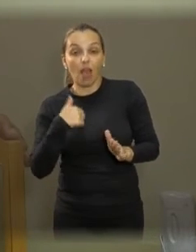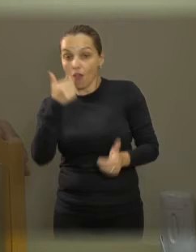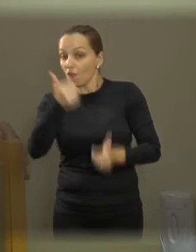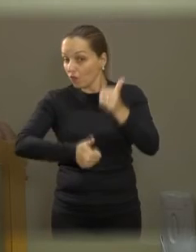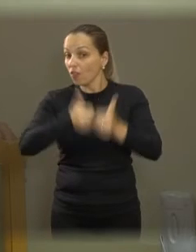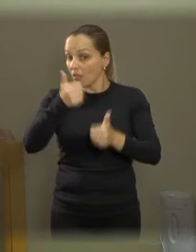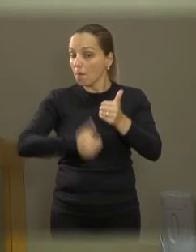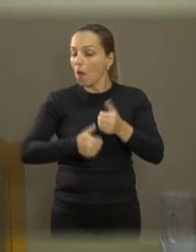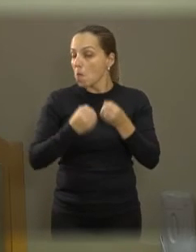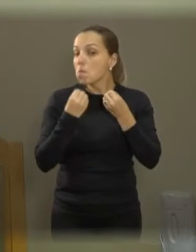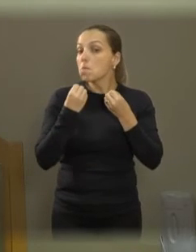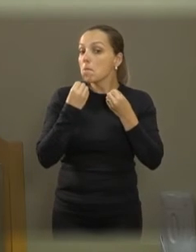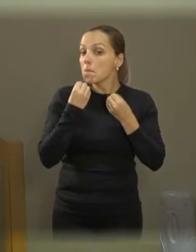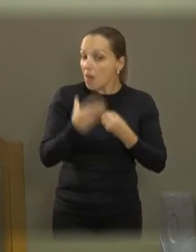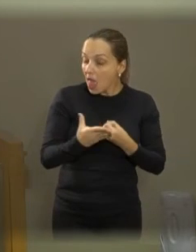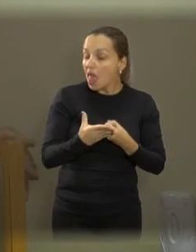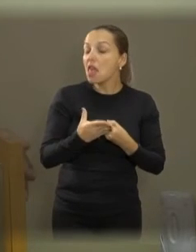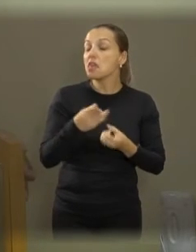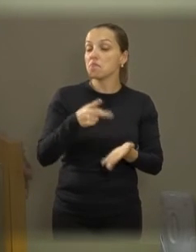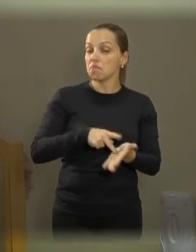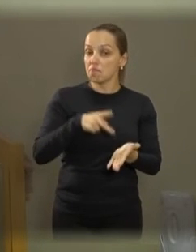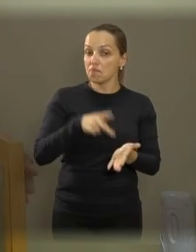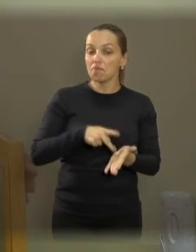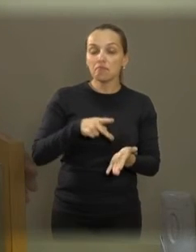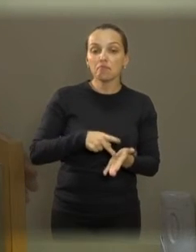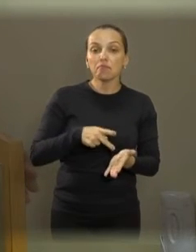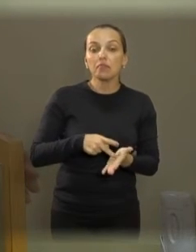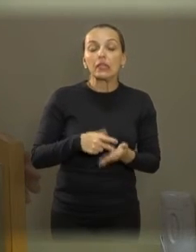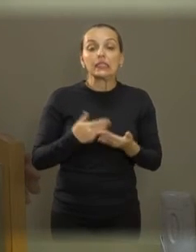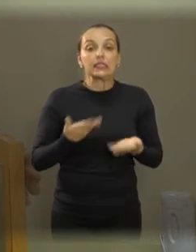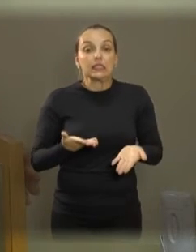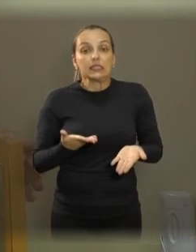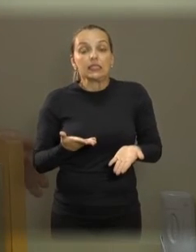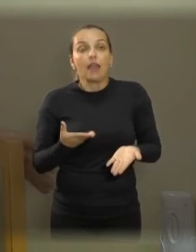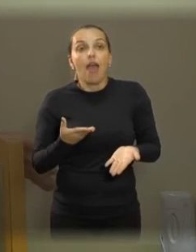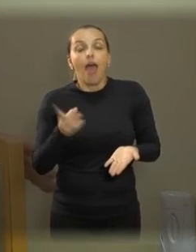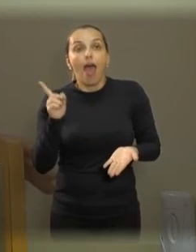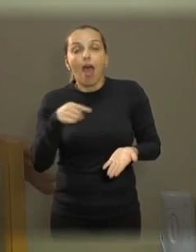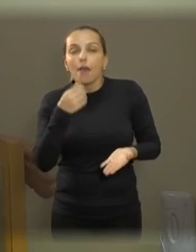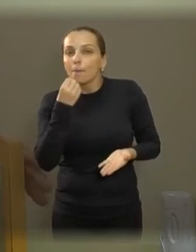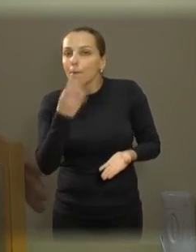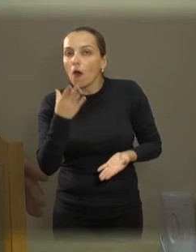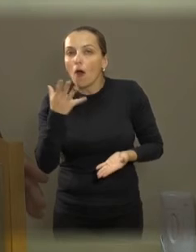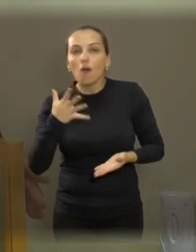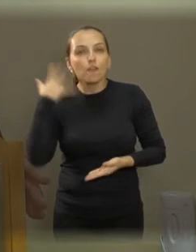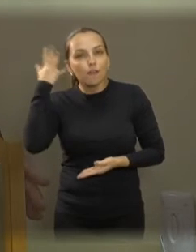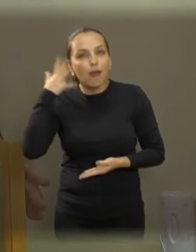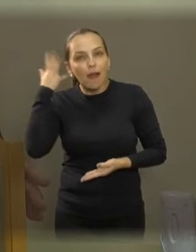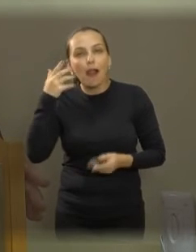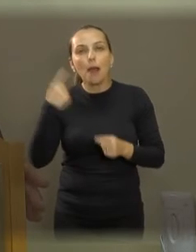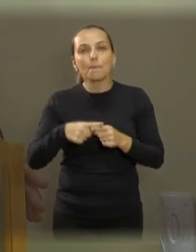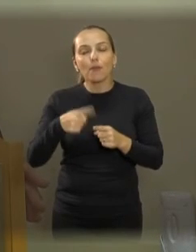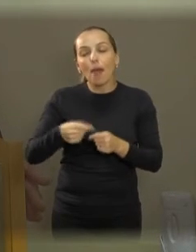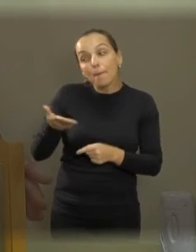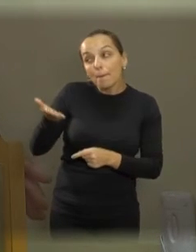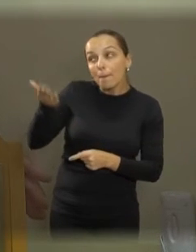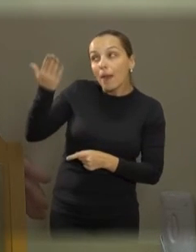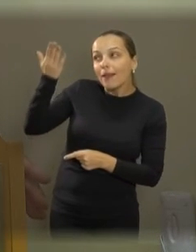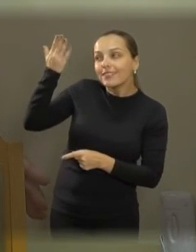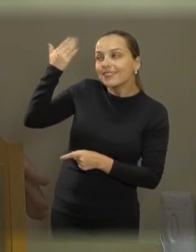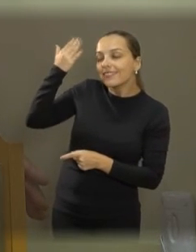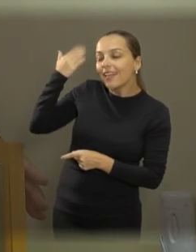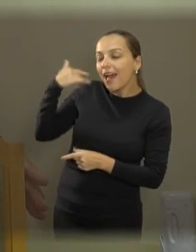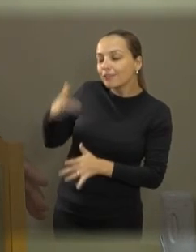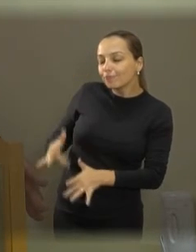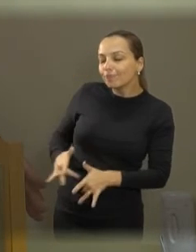jogava mesmo. E aí é tão bom falar disso, porque é passado, né? E a gente sente